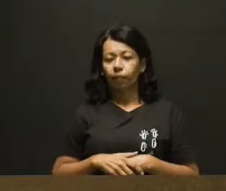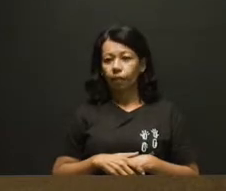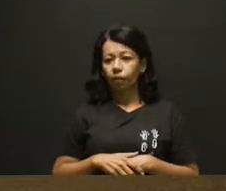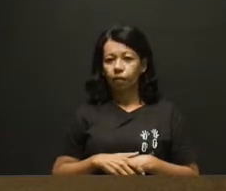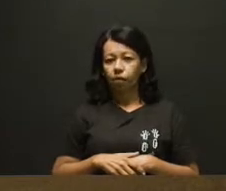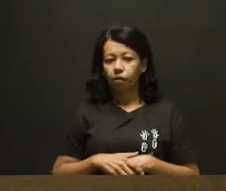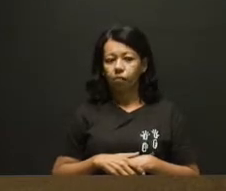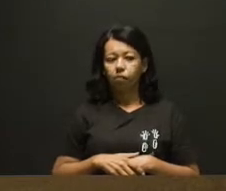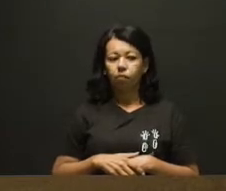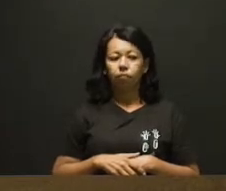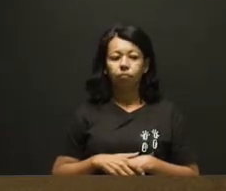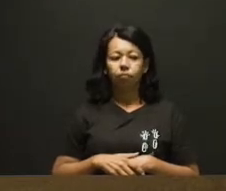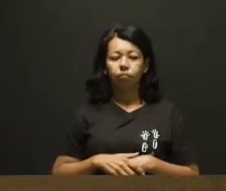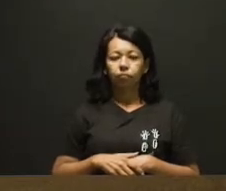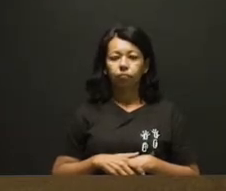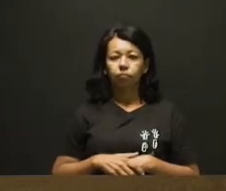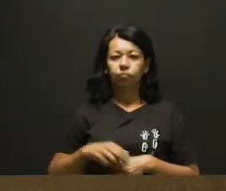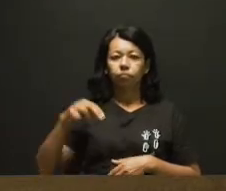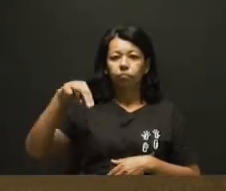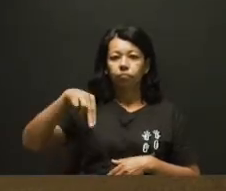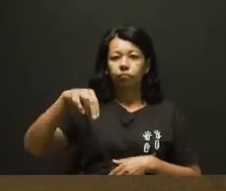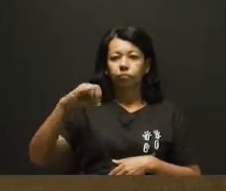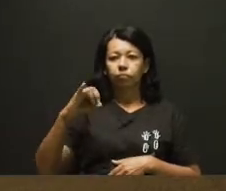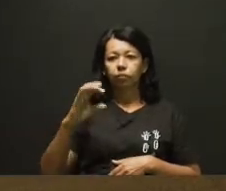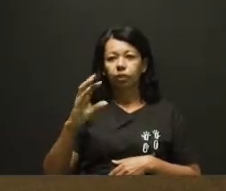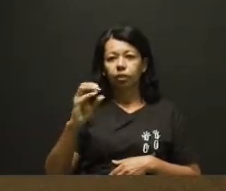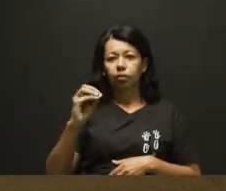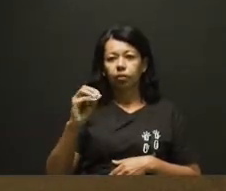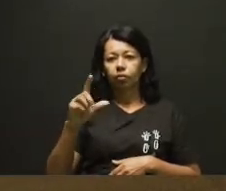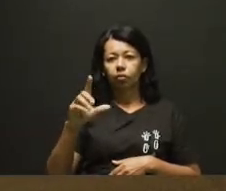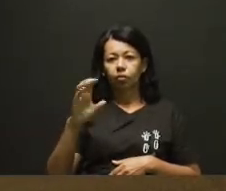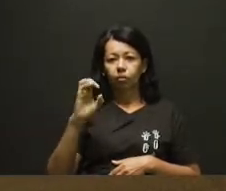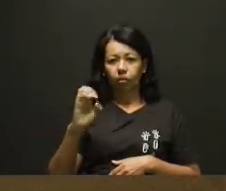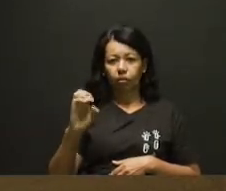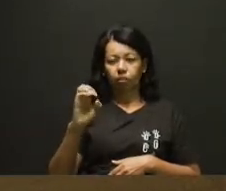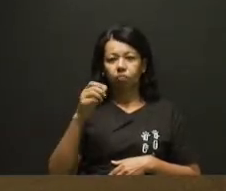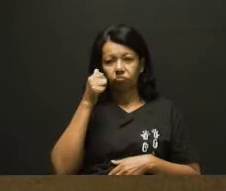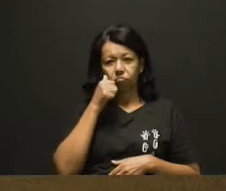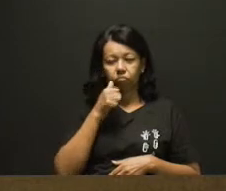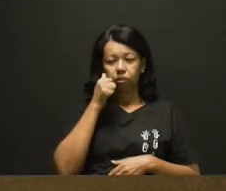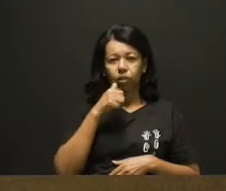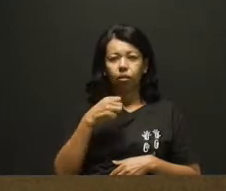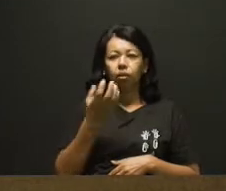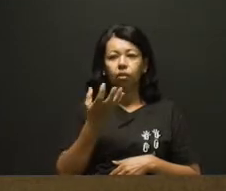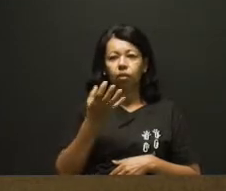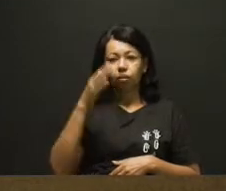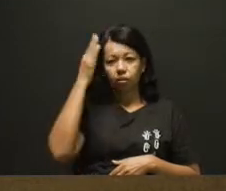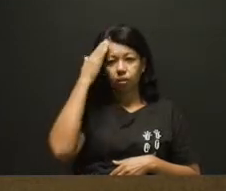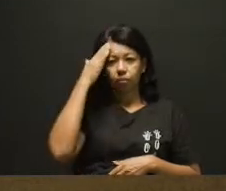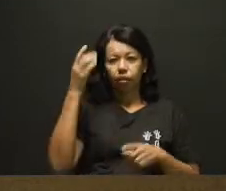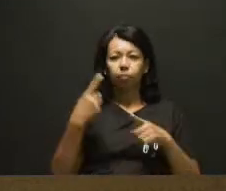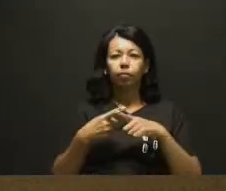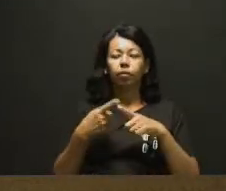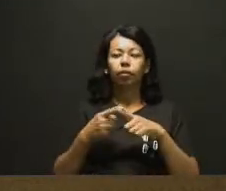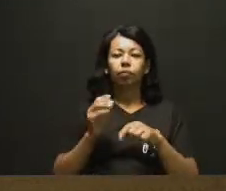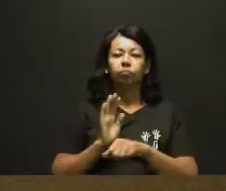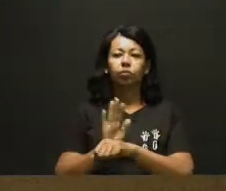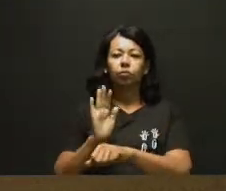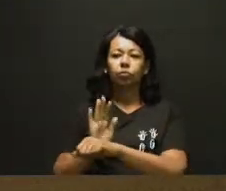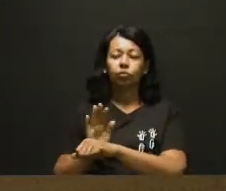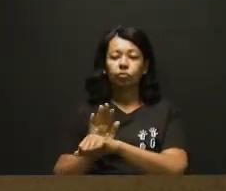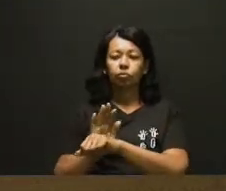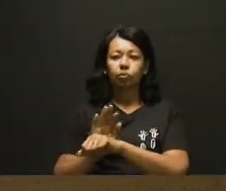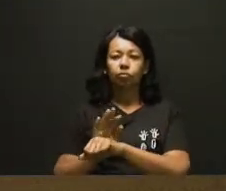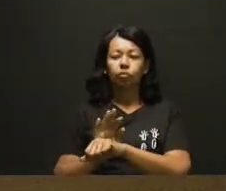a dona nicole vou falar o nome que ela permitiu falar queria saber por que o mediador é o